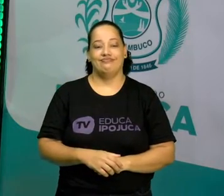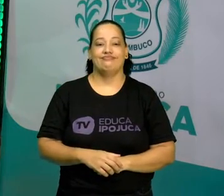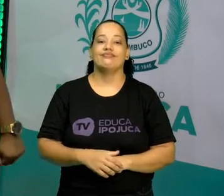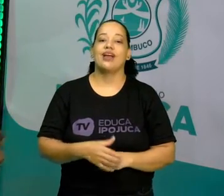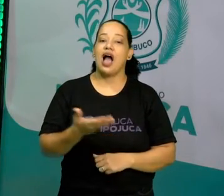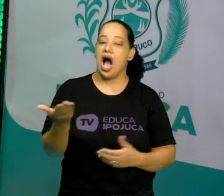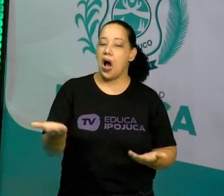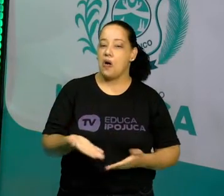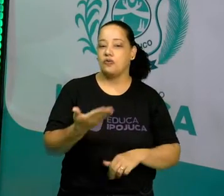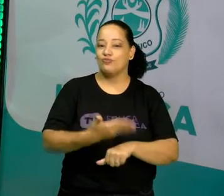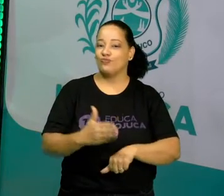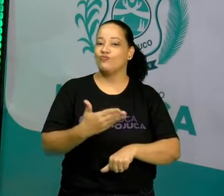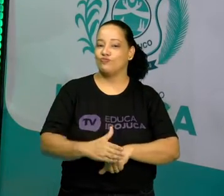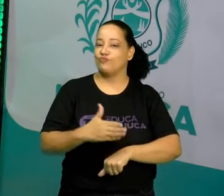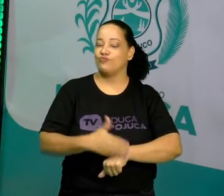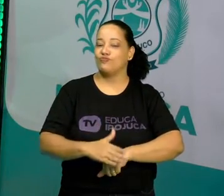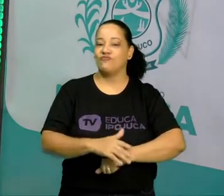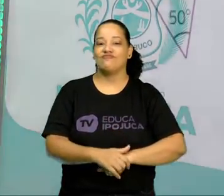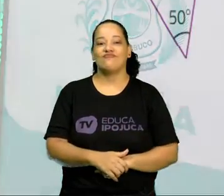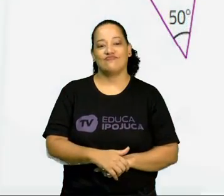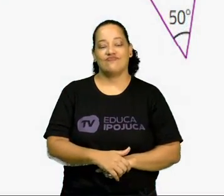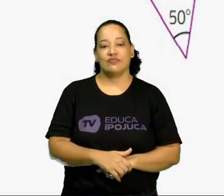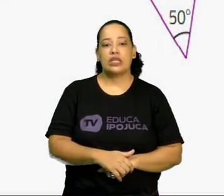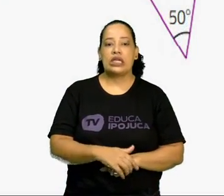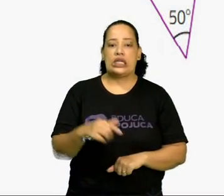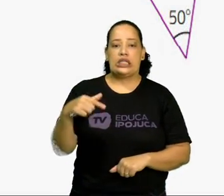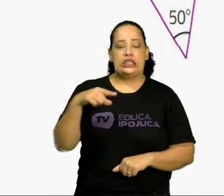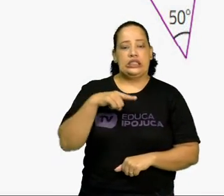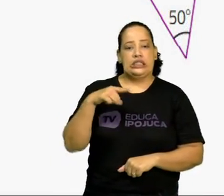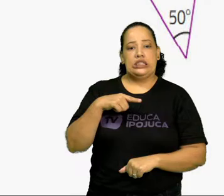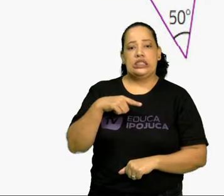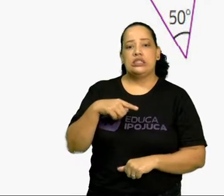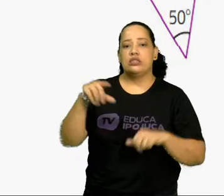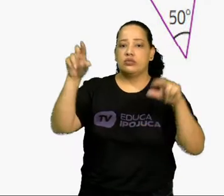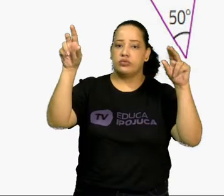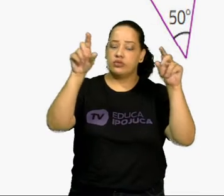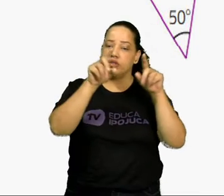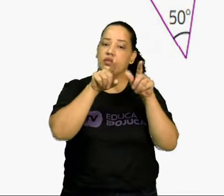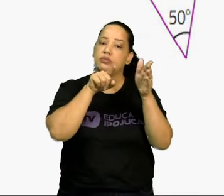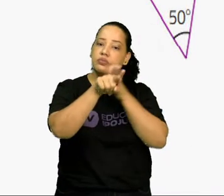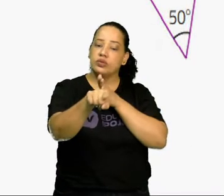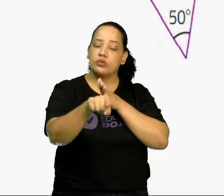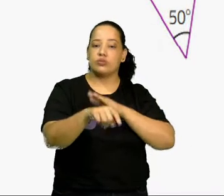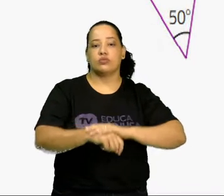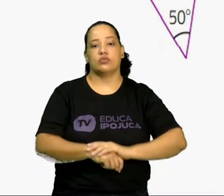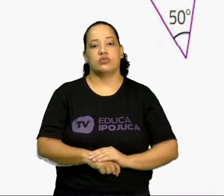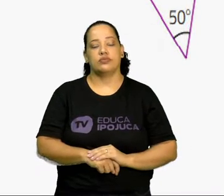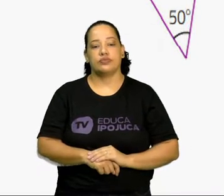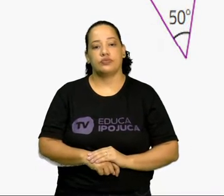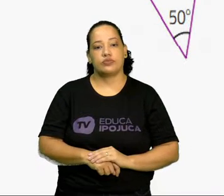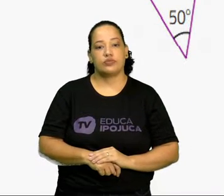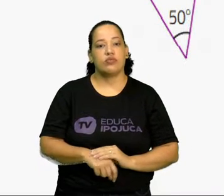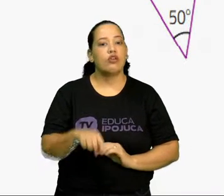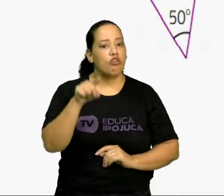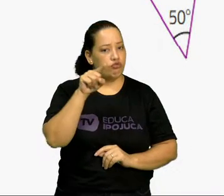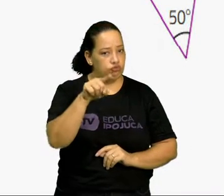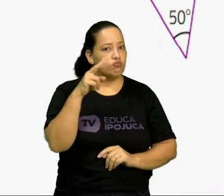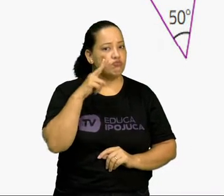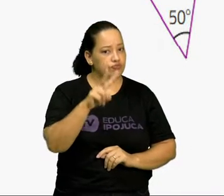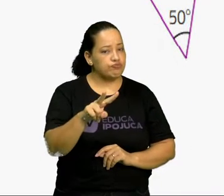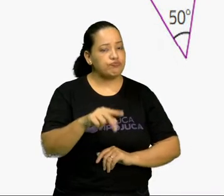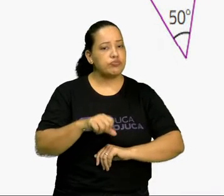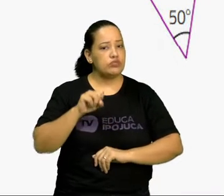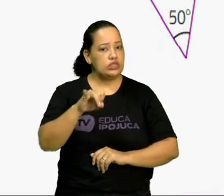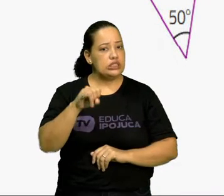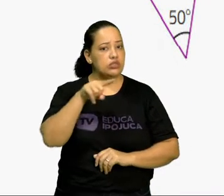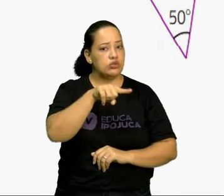Vamos praticar um pouco? Tem aqui esse enunciado que diz assim: verifique se